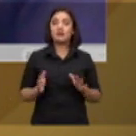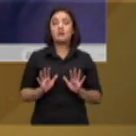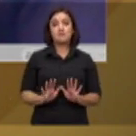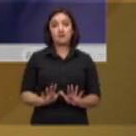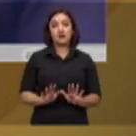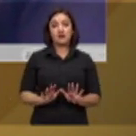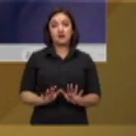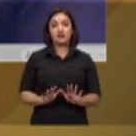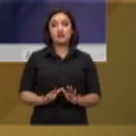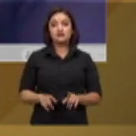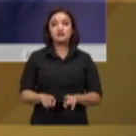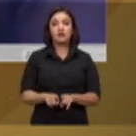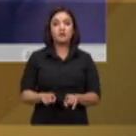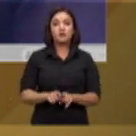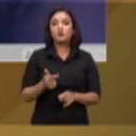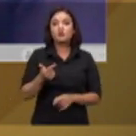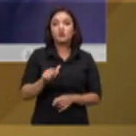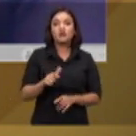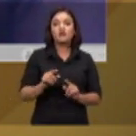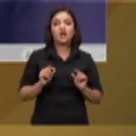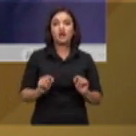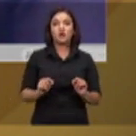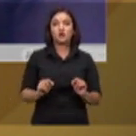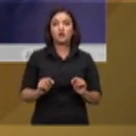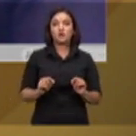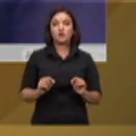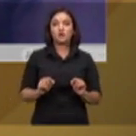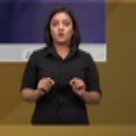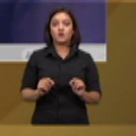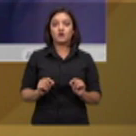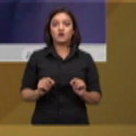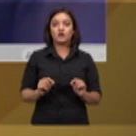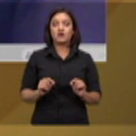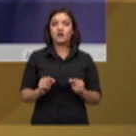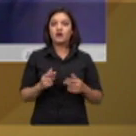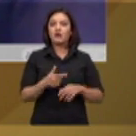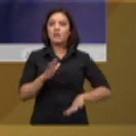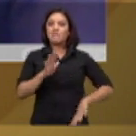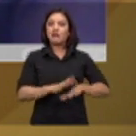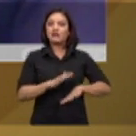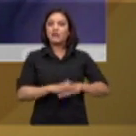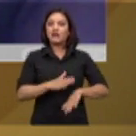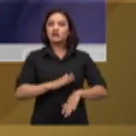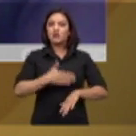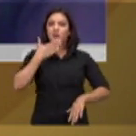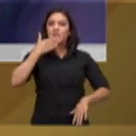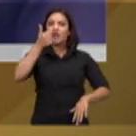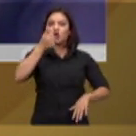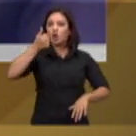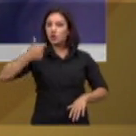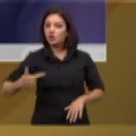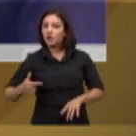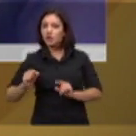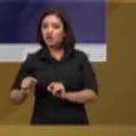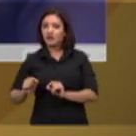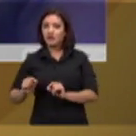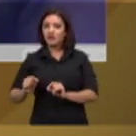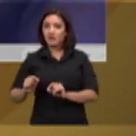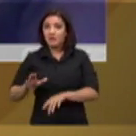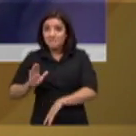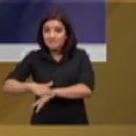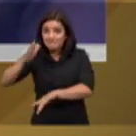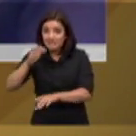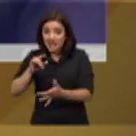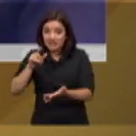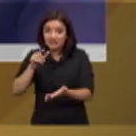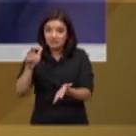No entanto, não existe axioma mais certo em matemática do que o seguinte: quanto mais bilhete